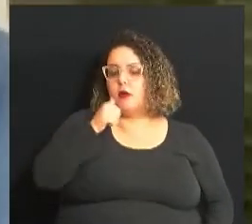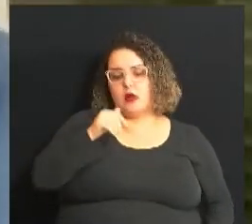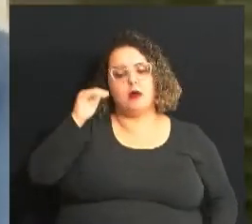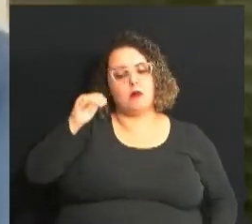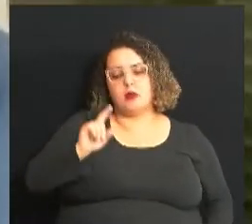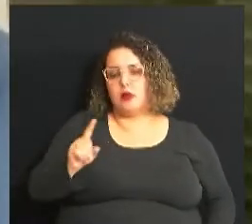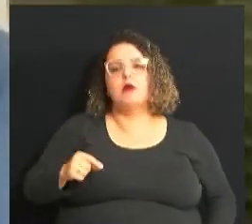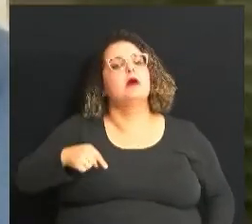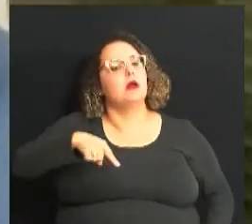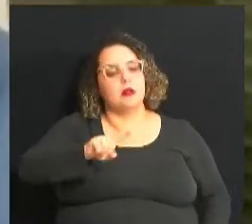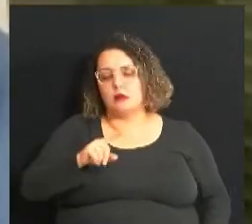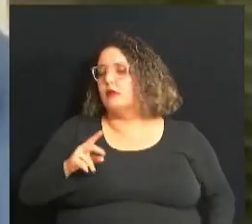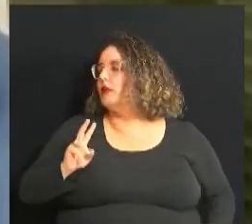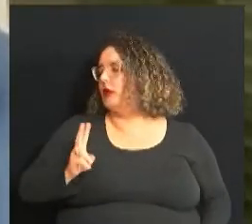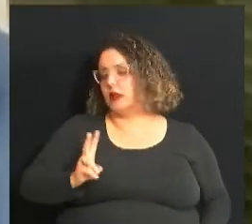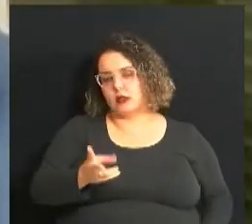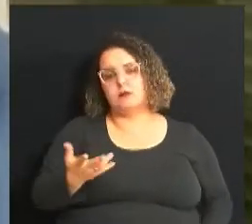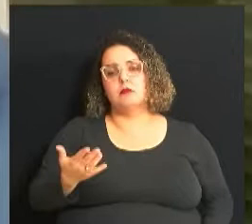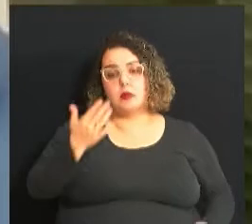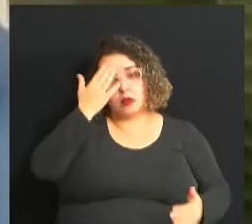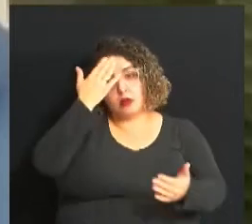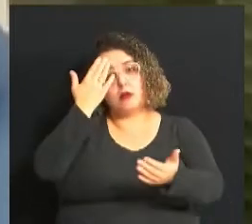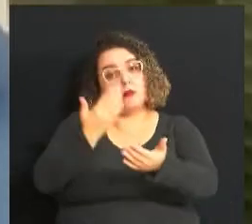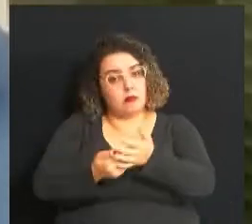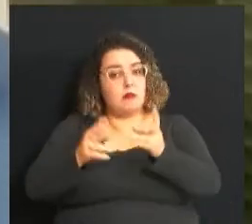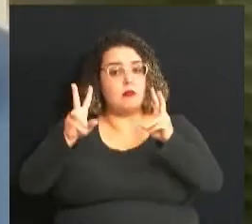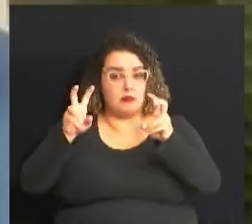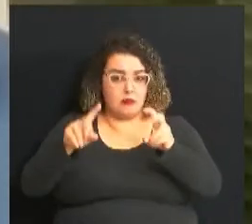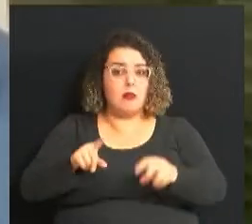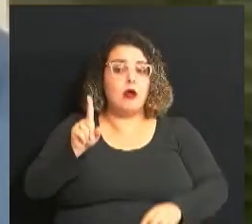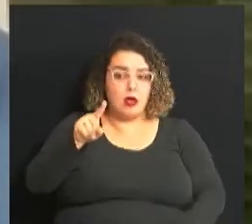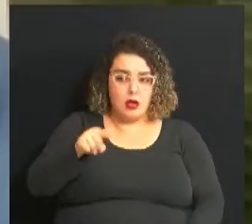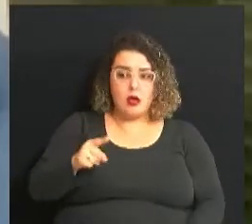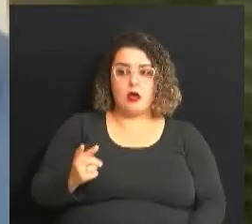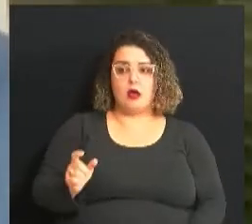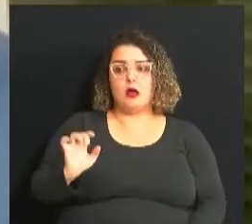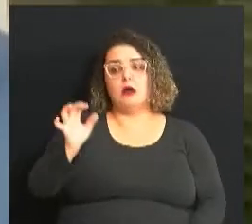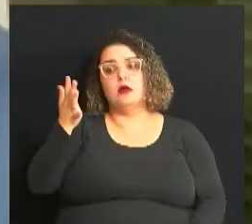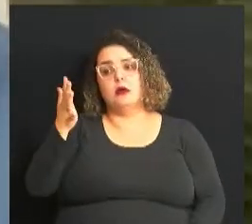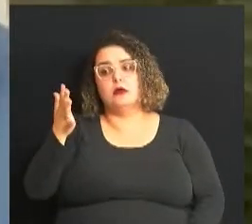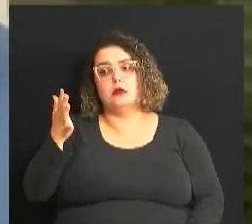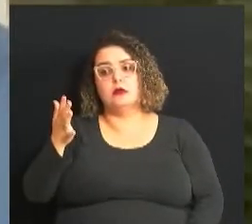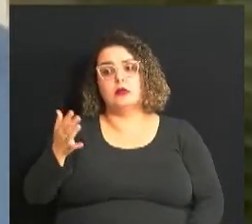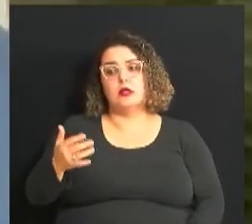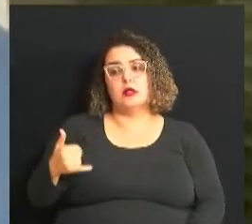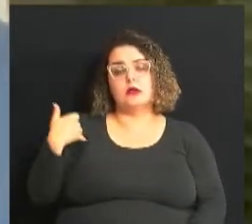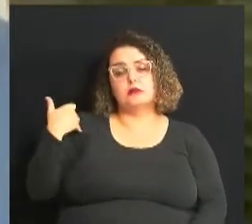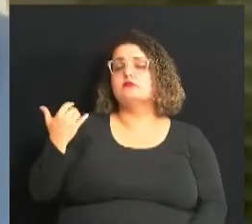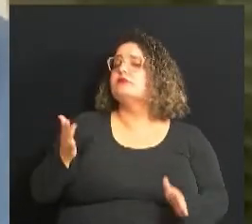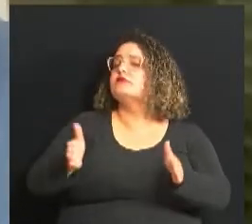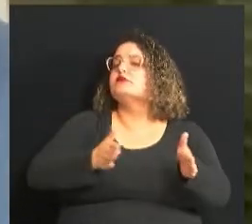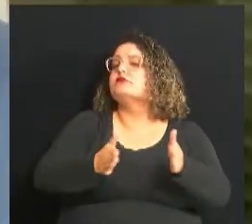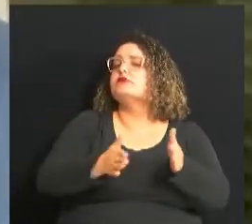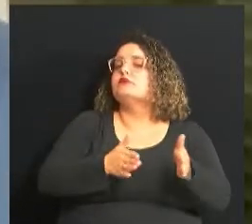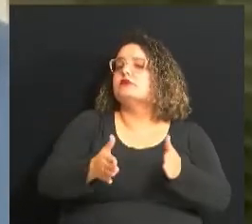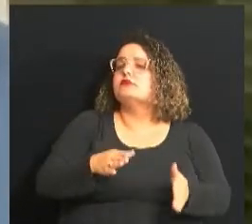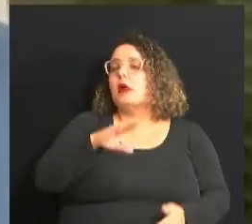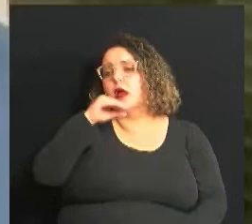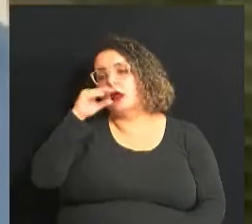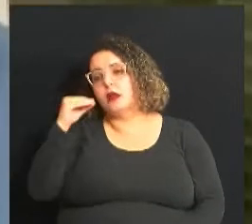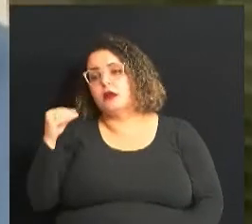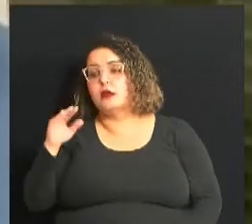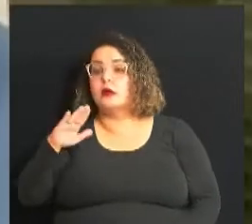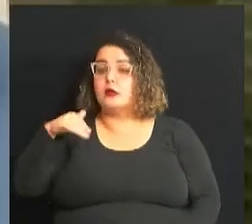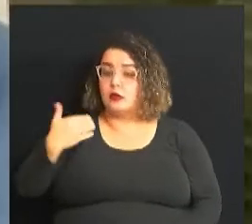eu acredito que essa questão ocorre lá na tenridade. E quando ele chega em idades